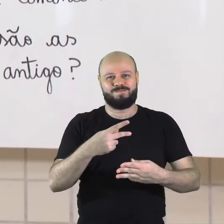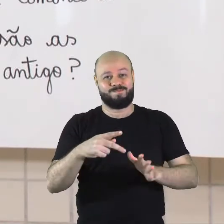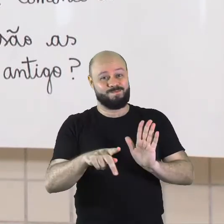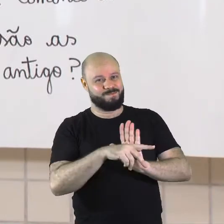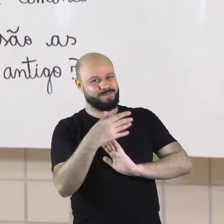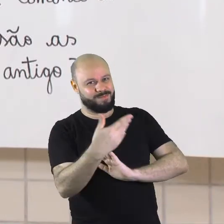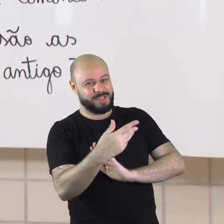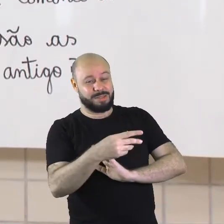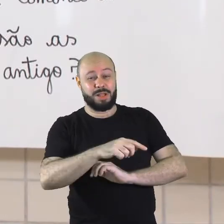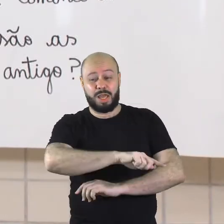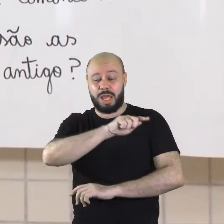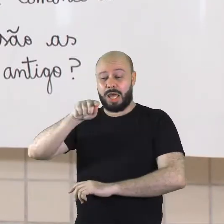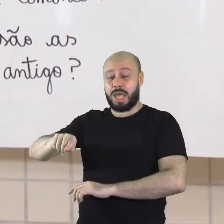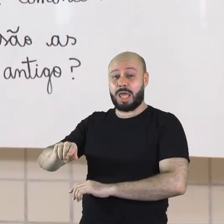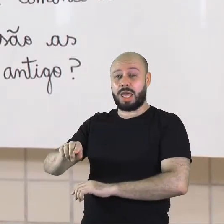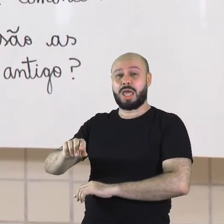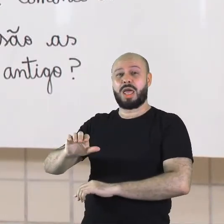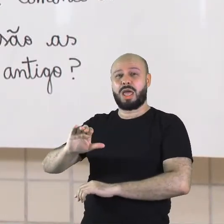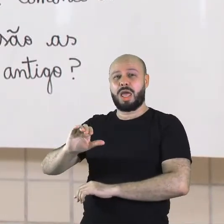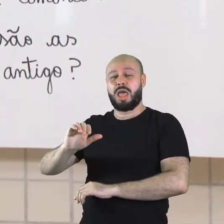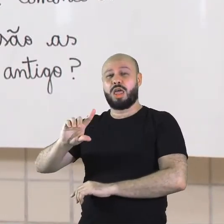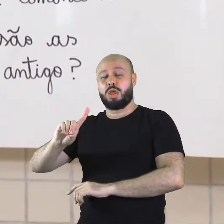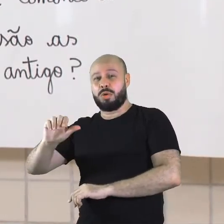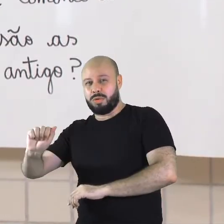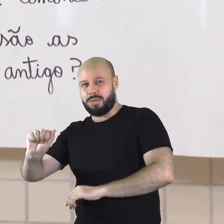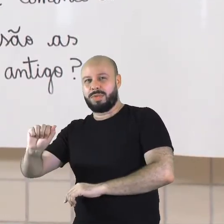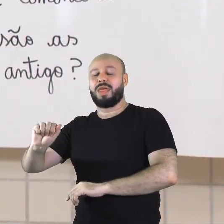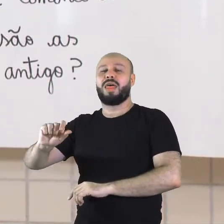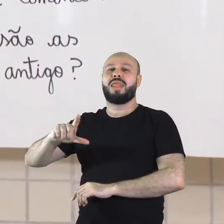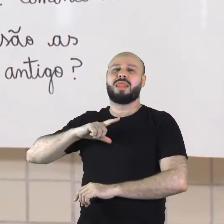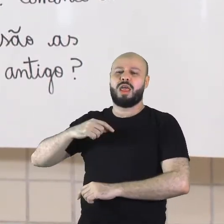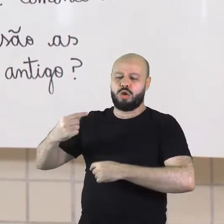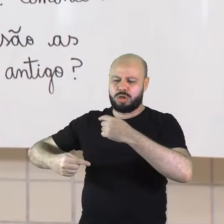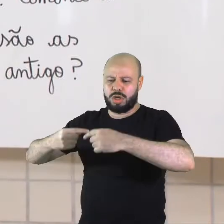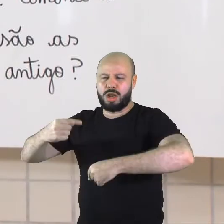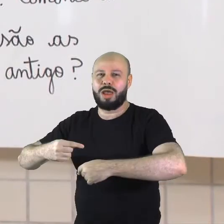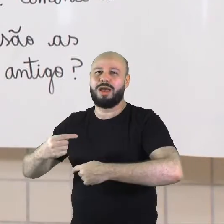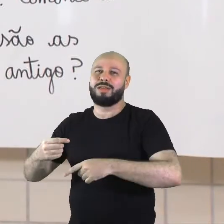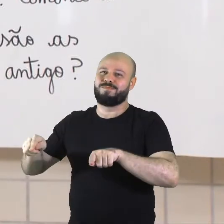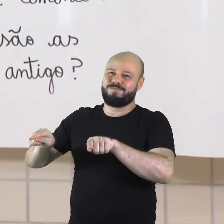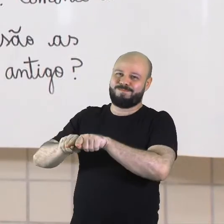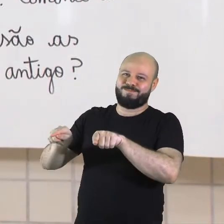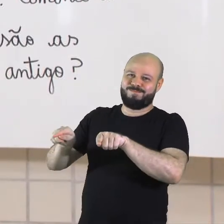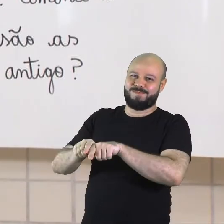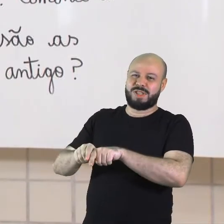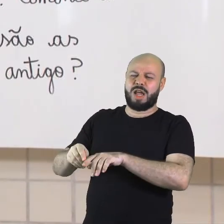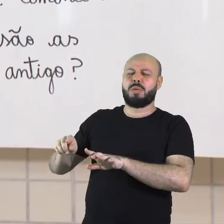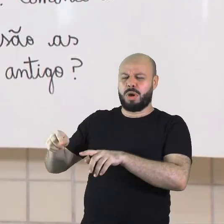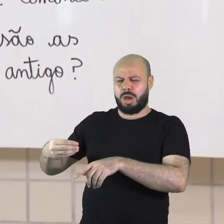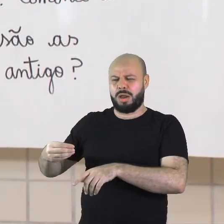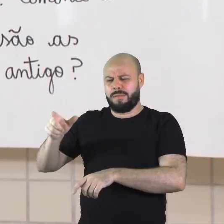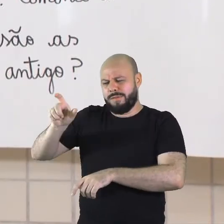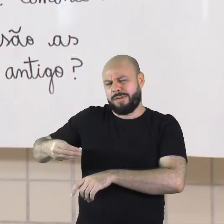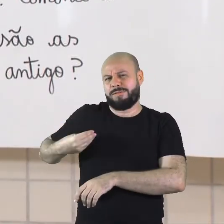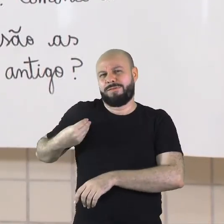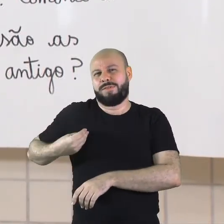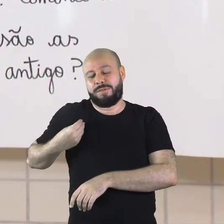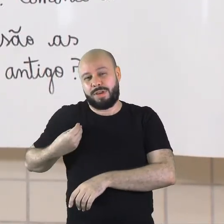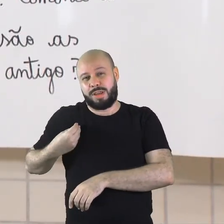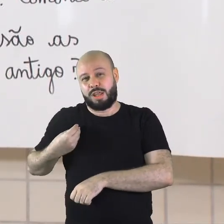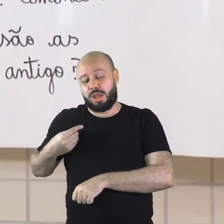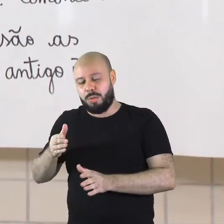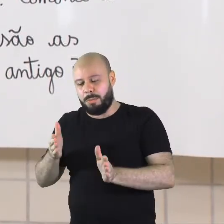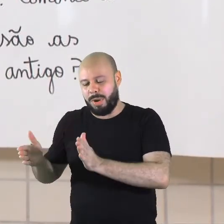esse diálogo também um pouquinho, né? Na questão da personagem ter vivenciado, né, essa Segunda Guerra